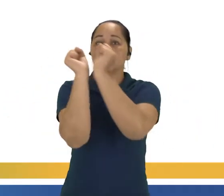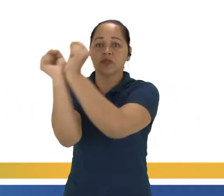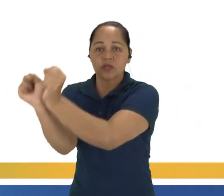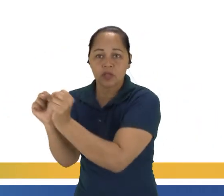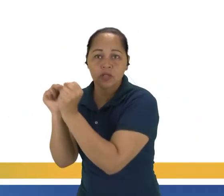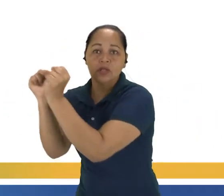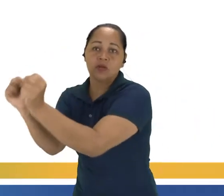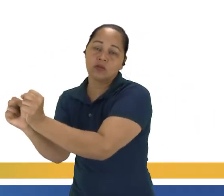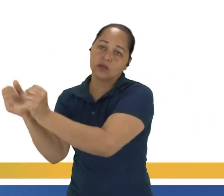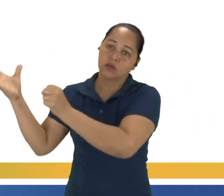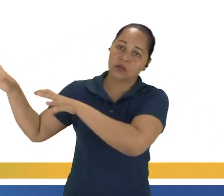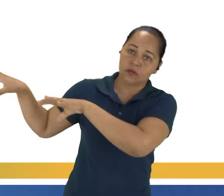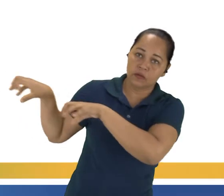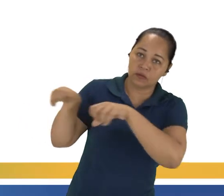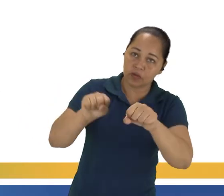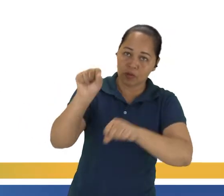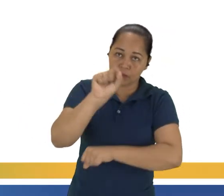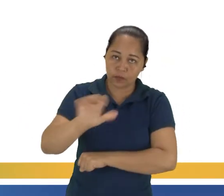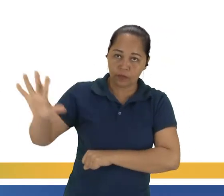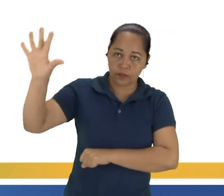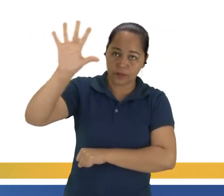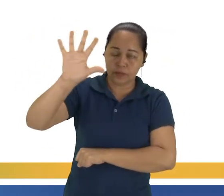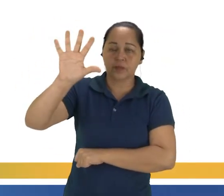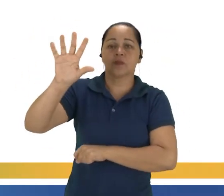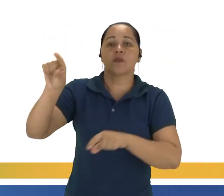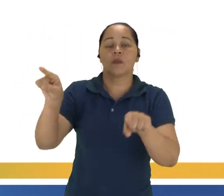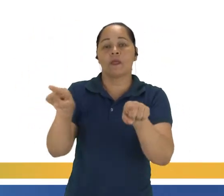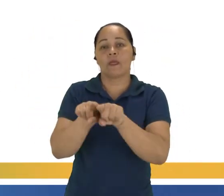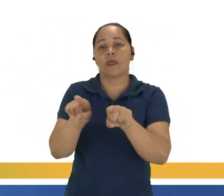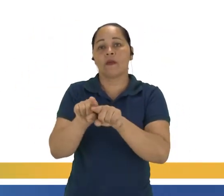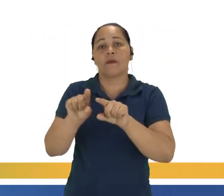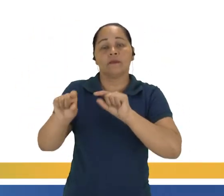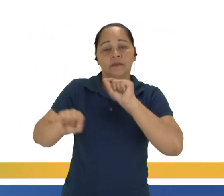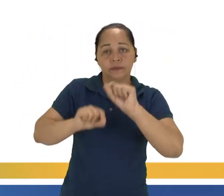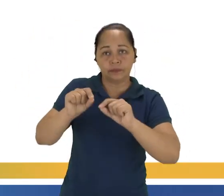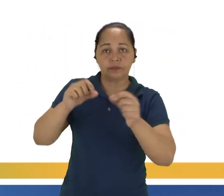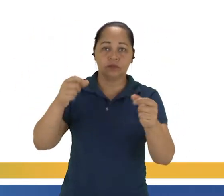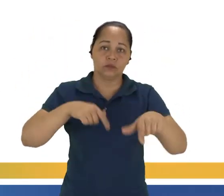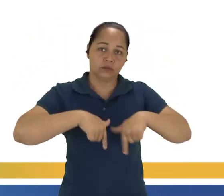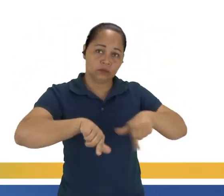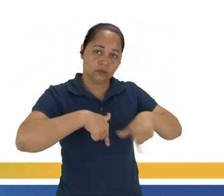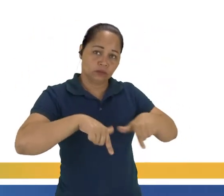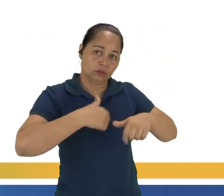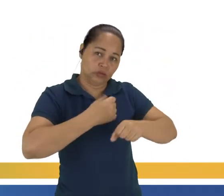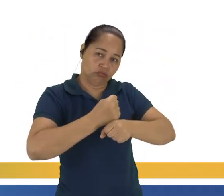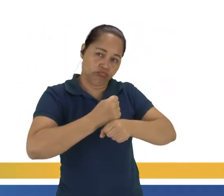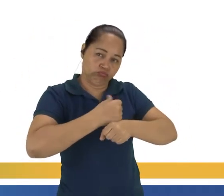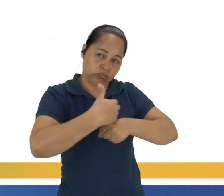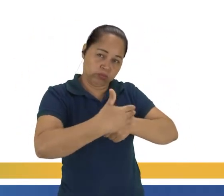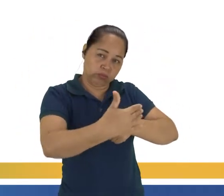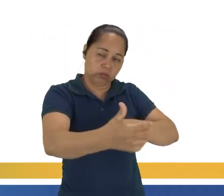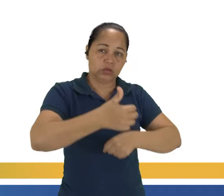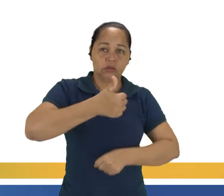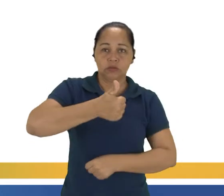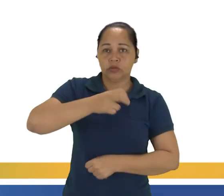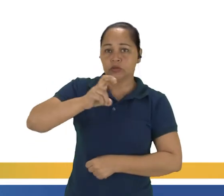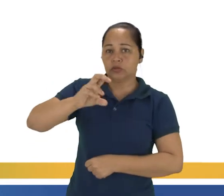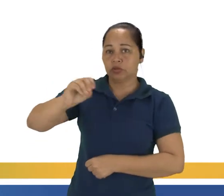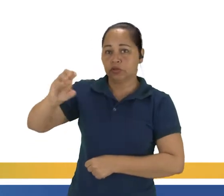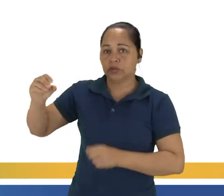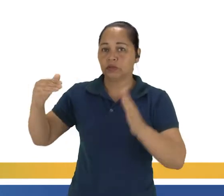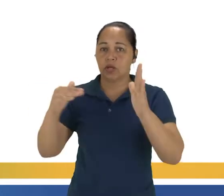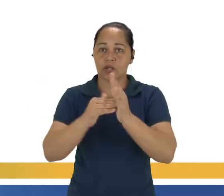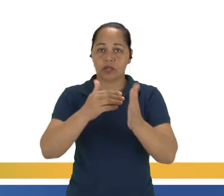utilizados, negros africanos, escravos africanos, que foram utilizados como mão de obra a longo prazo, né, desde 1500